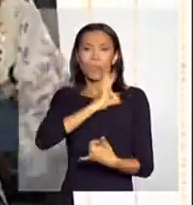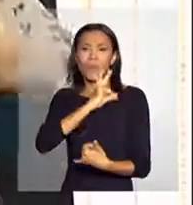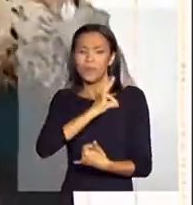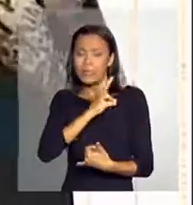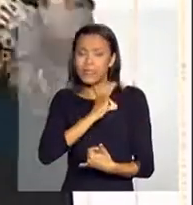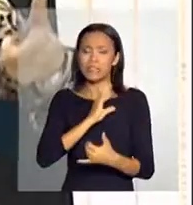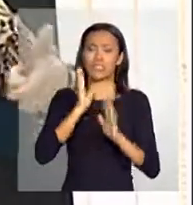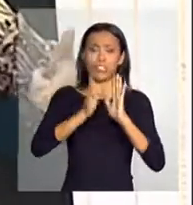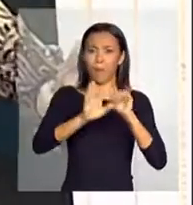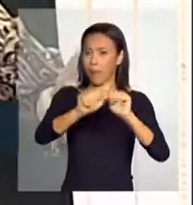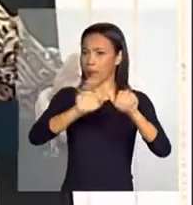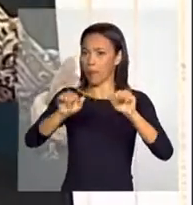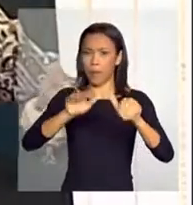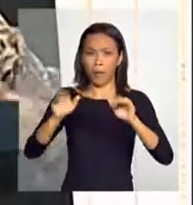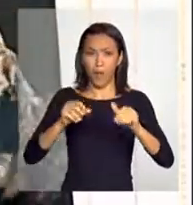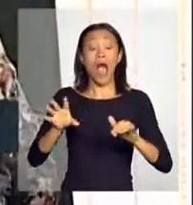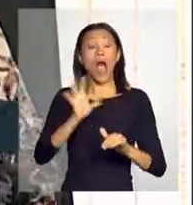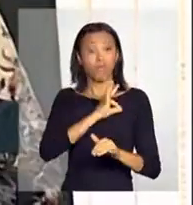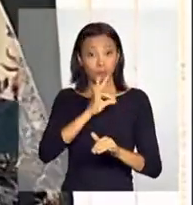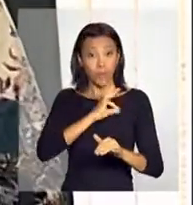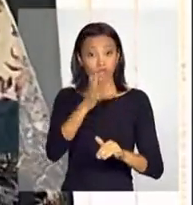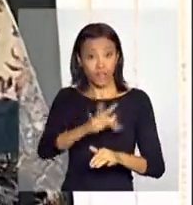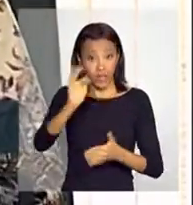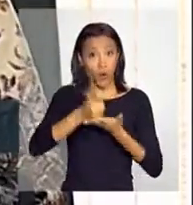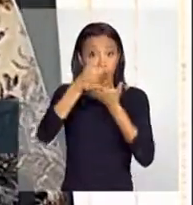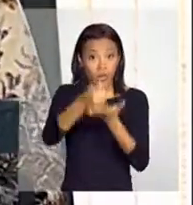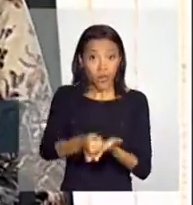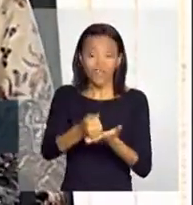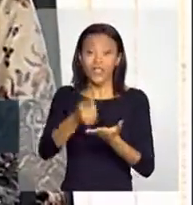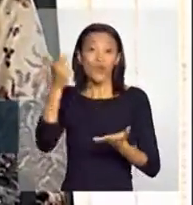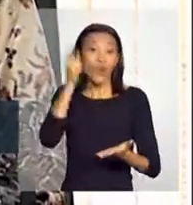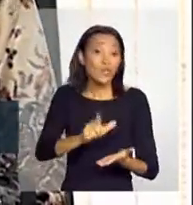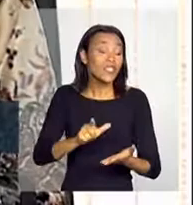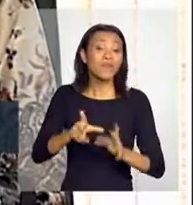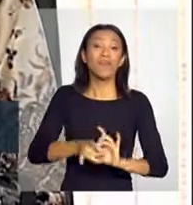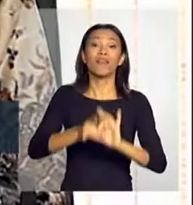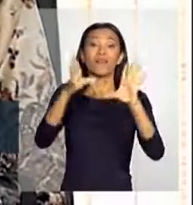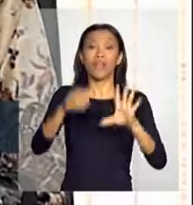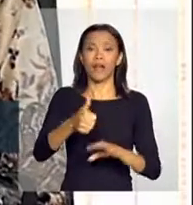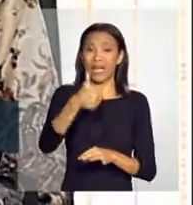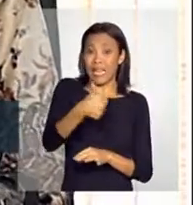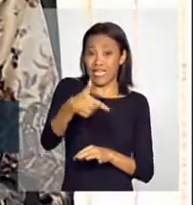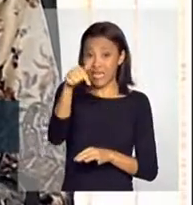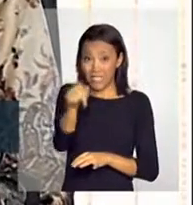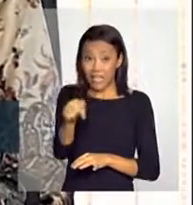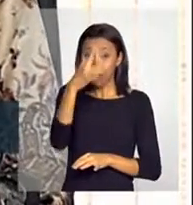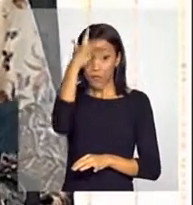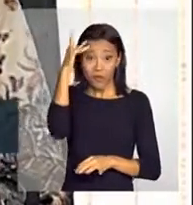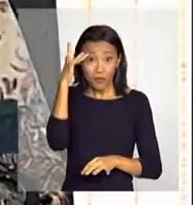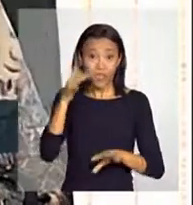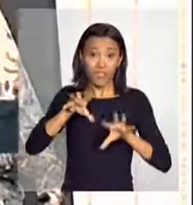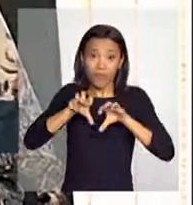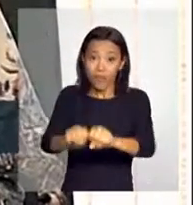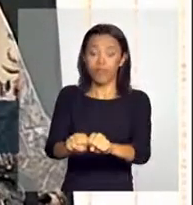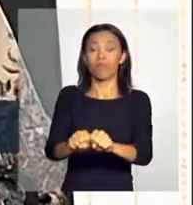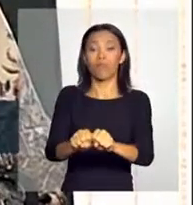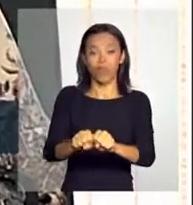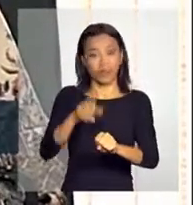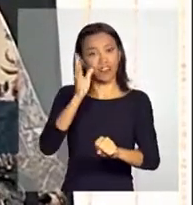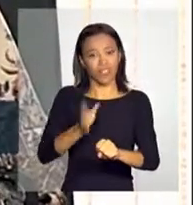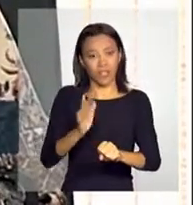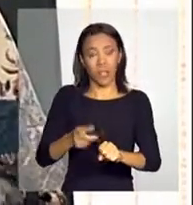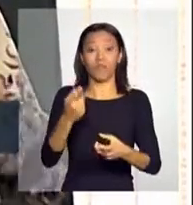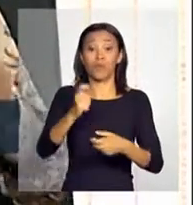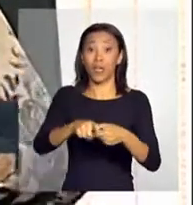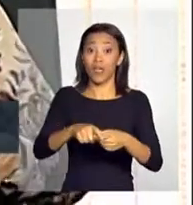local agindo com a polícia federal apoiando e portanto libertamos 17 as pessoas que se encontravam na situação